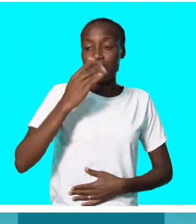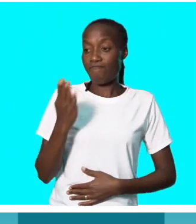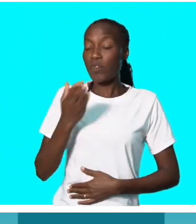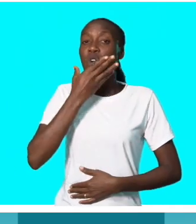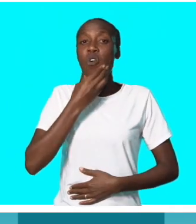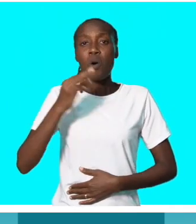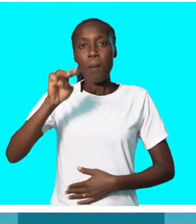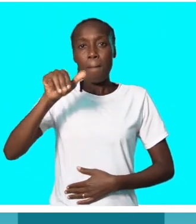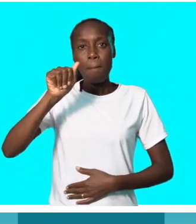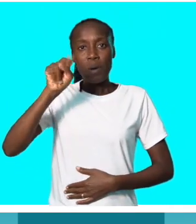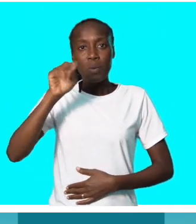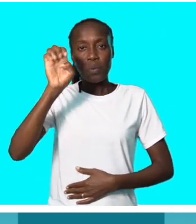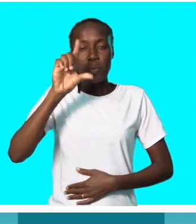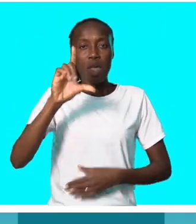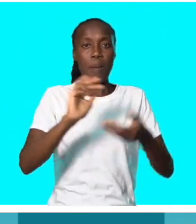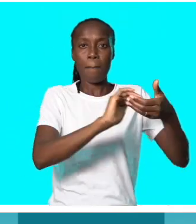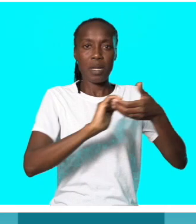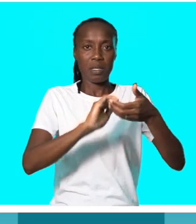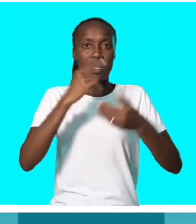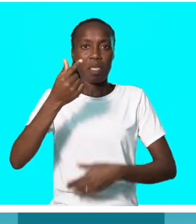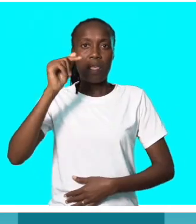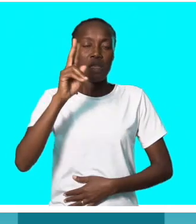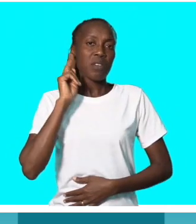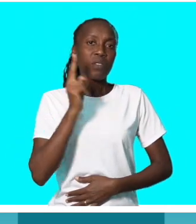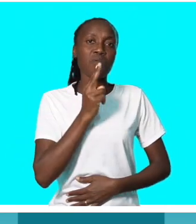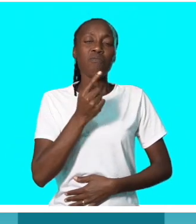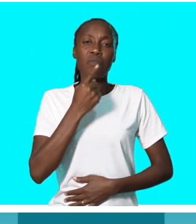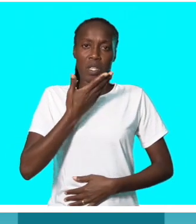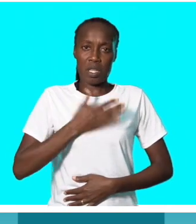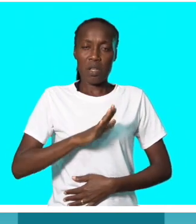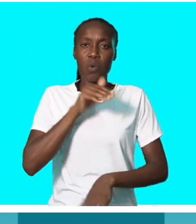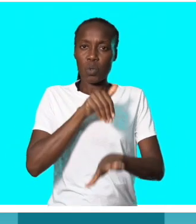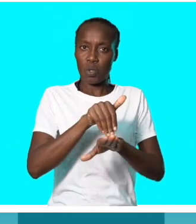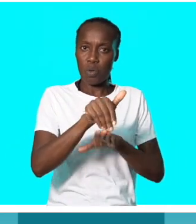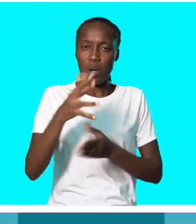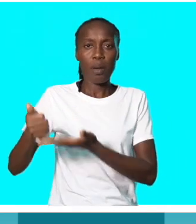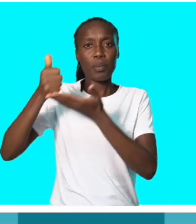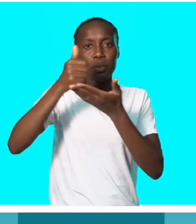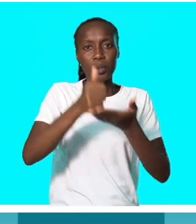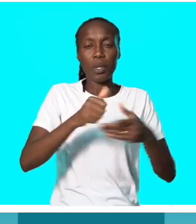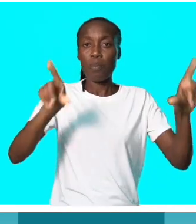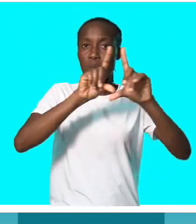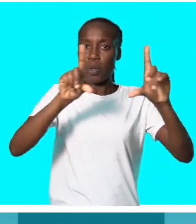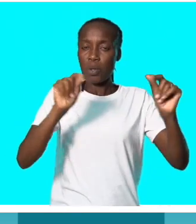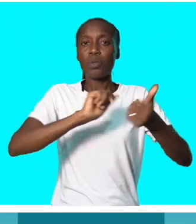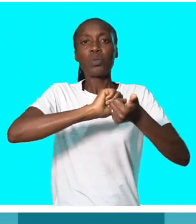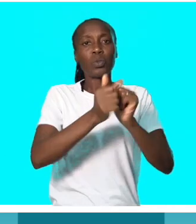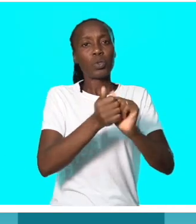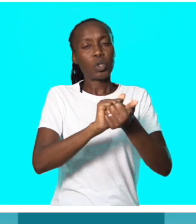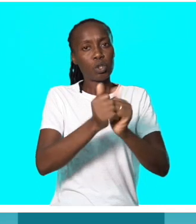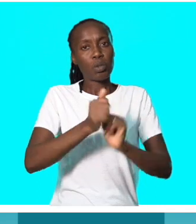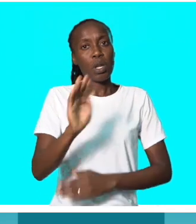Manuel J. Mocosa, parceiro da TV Surdo, prometeu continuar a apoiar a realização de eventos